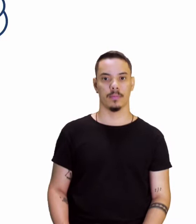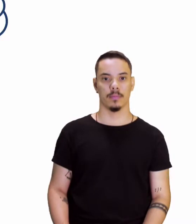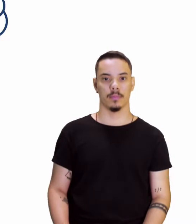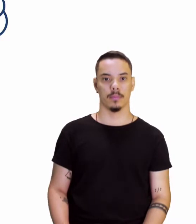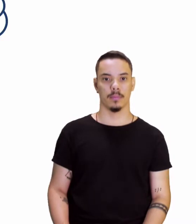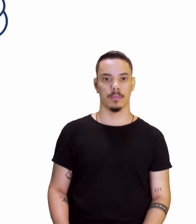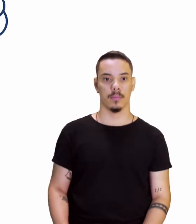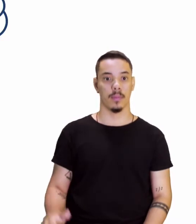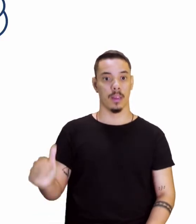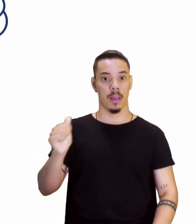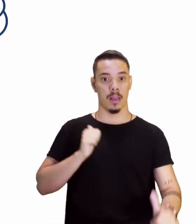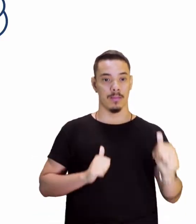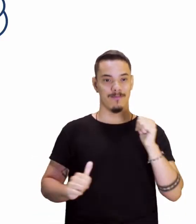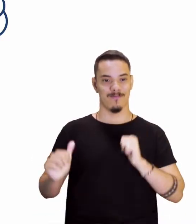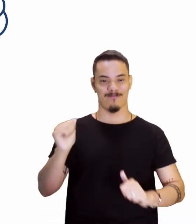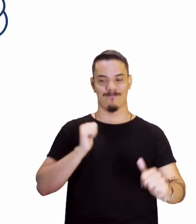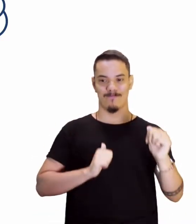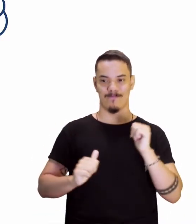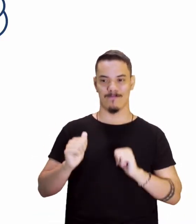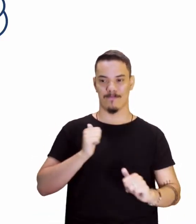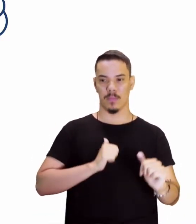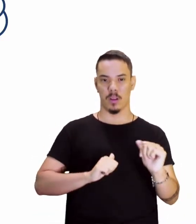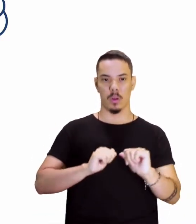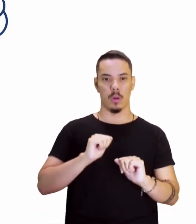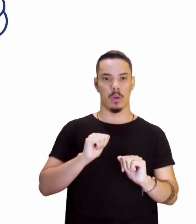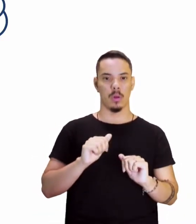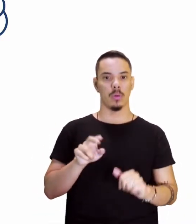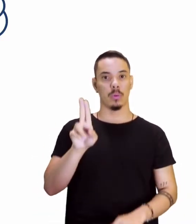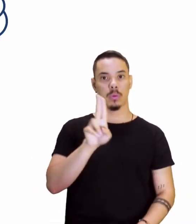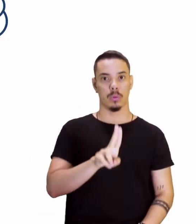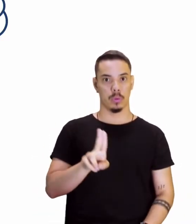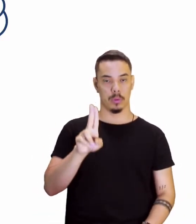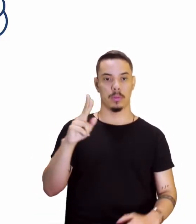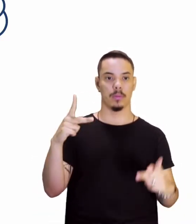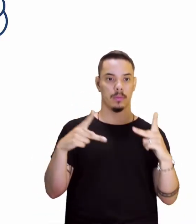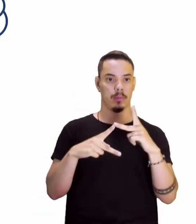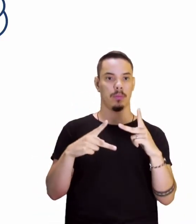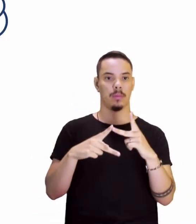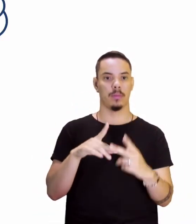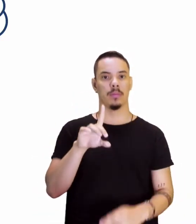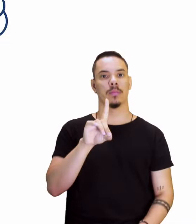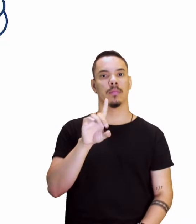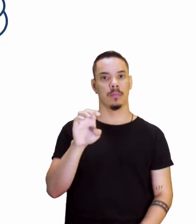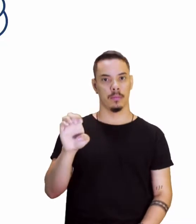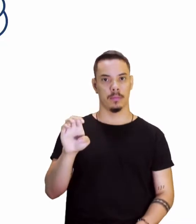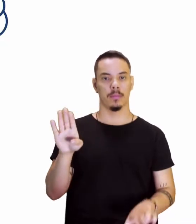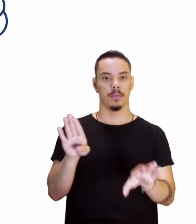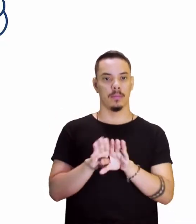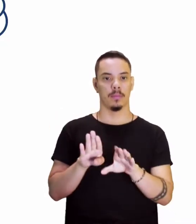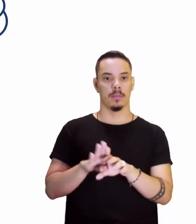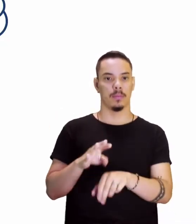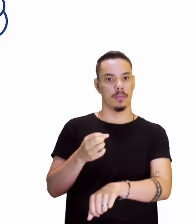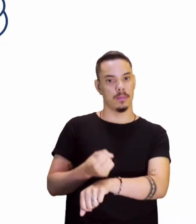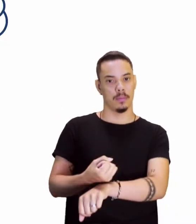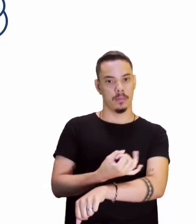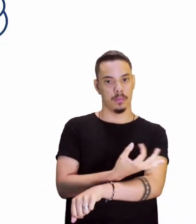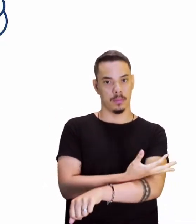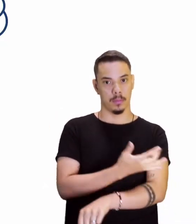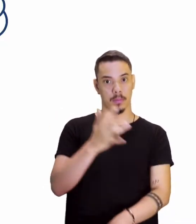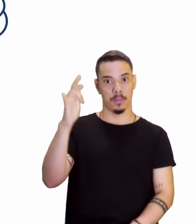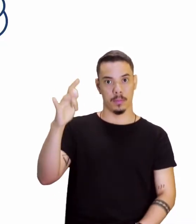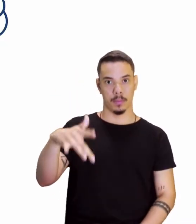Ansioso de emoções, ó, usando o quê? A preposição de, né? Emoções